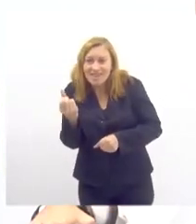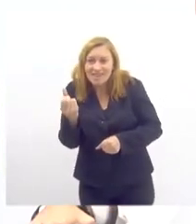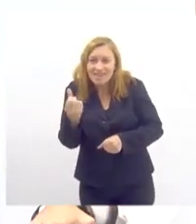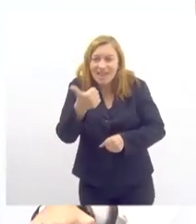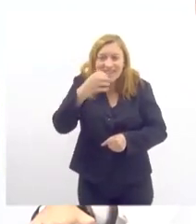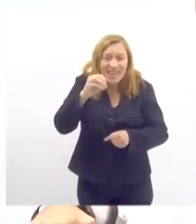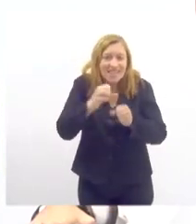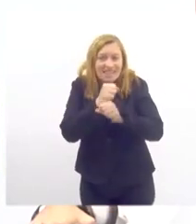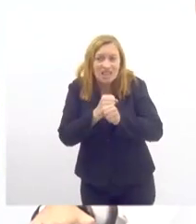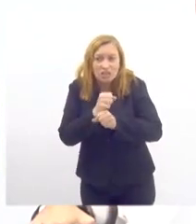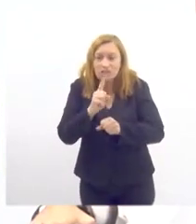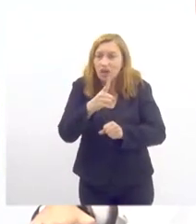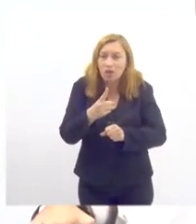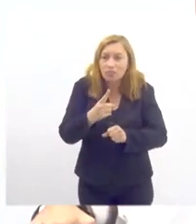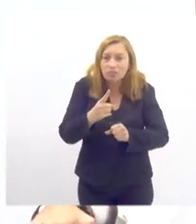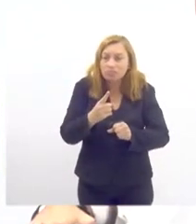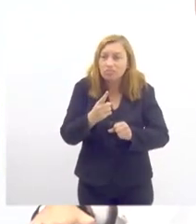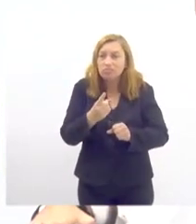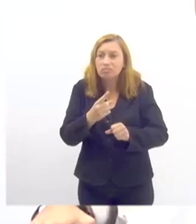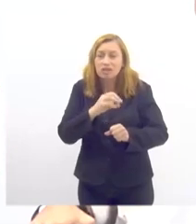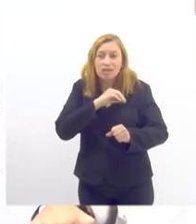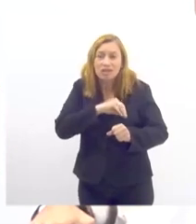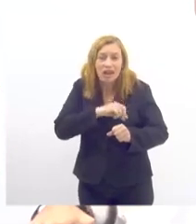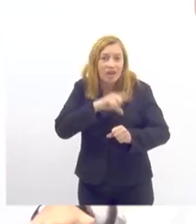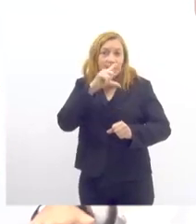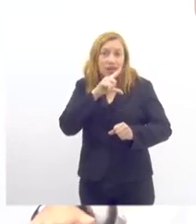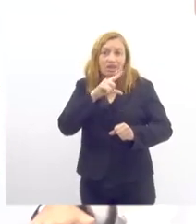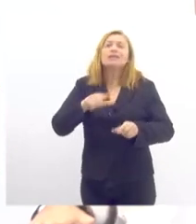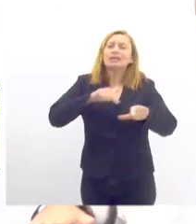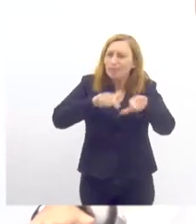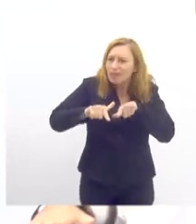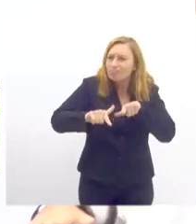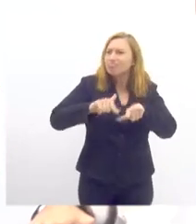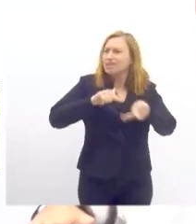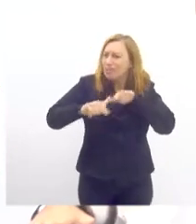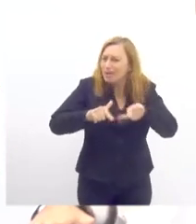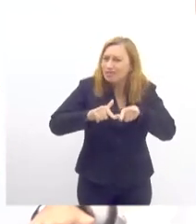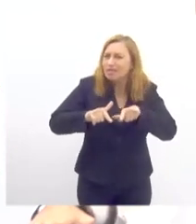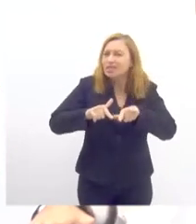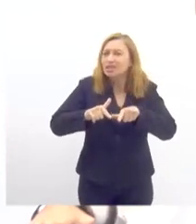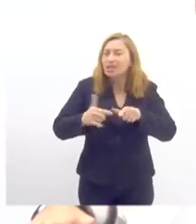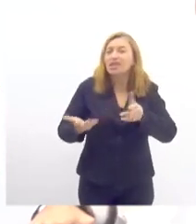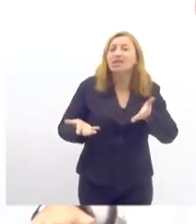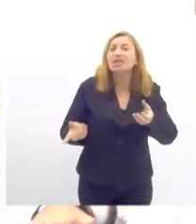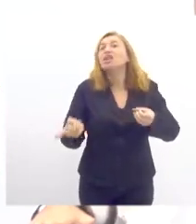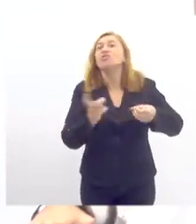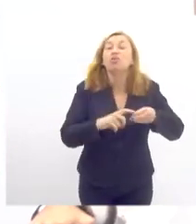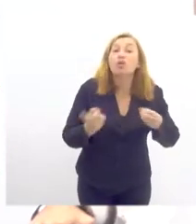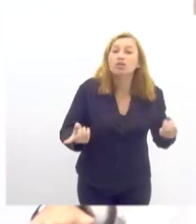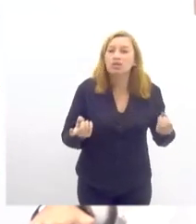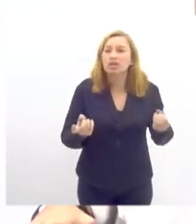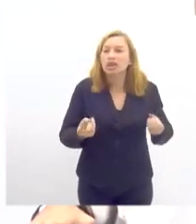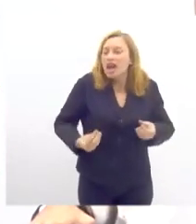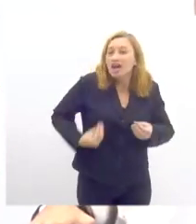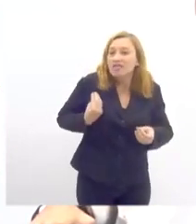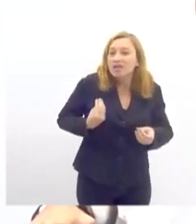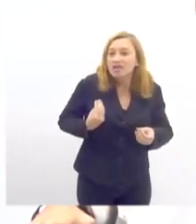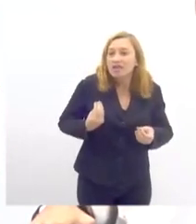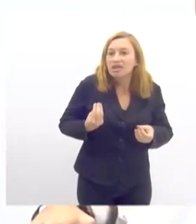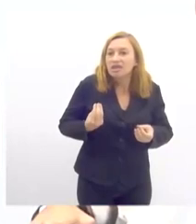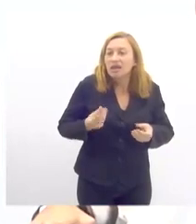receber aumento. E trabalhando. E trabalhando. E cadê o retorno? A vida é feita de